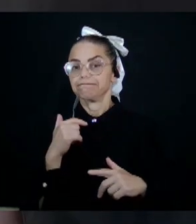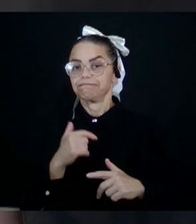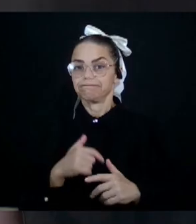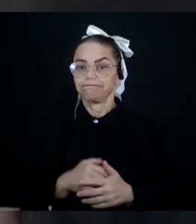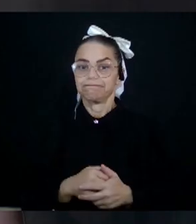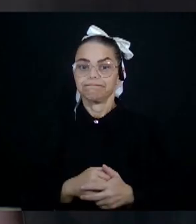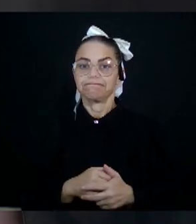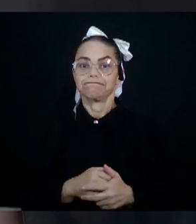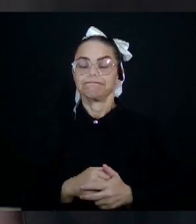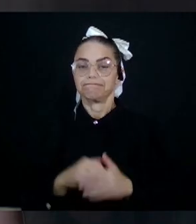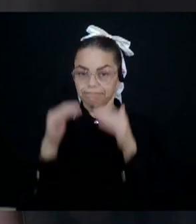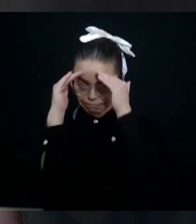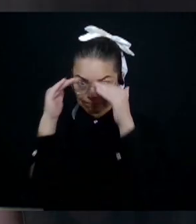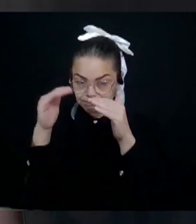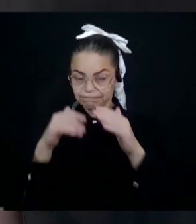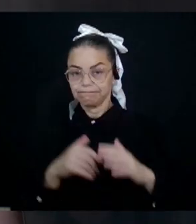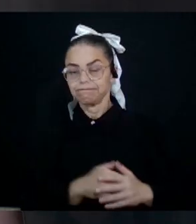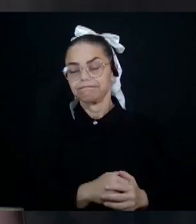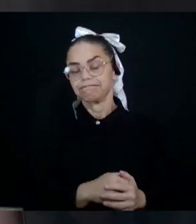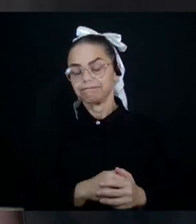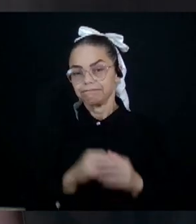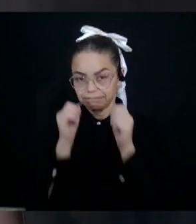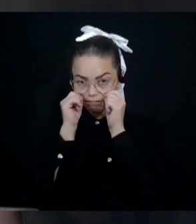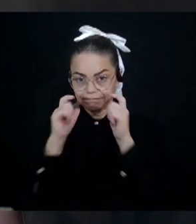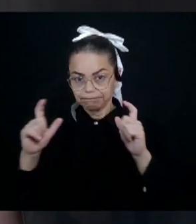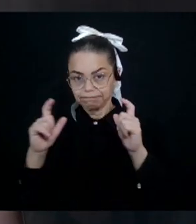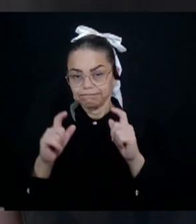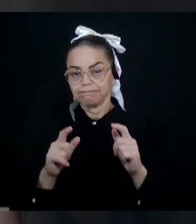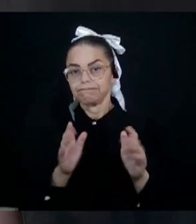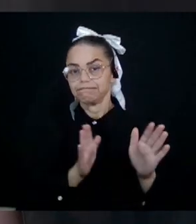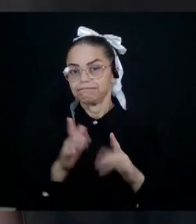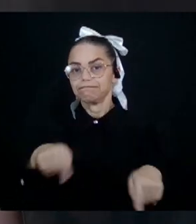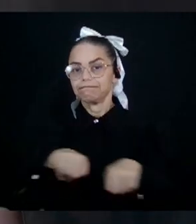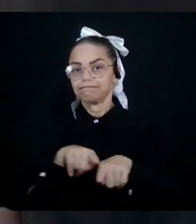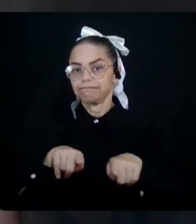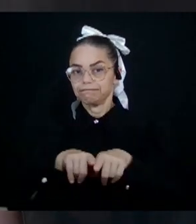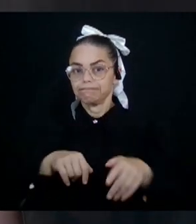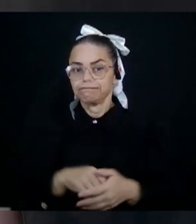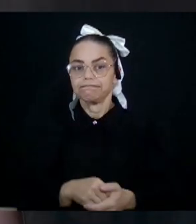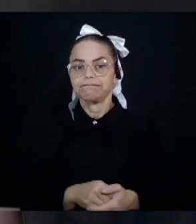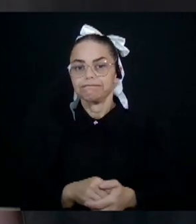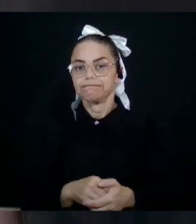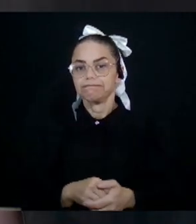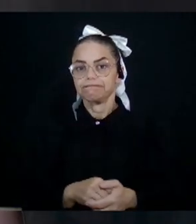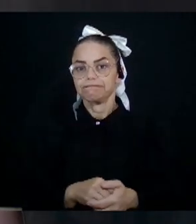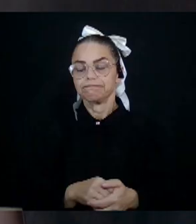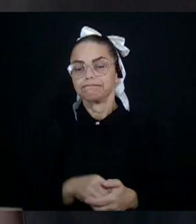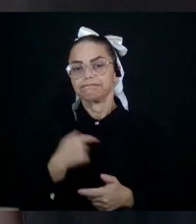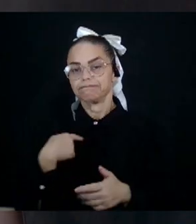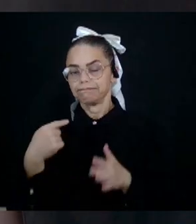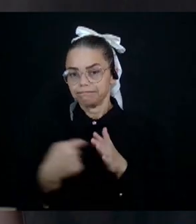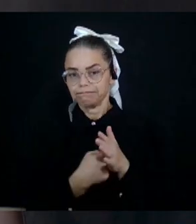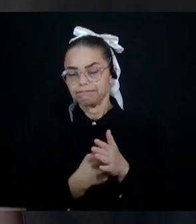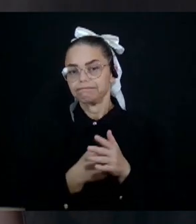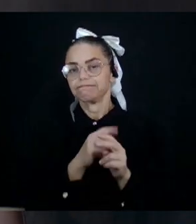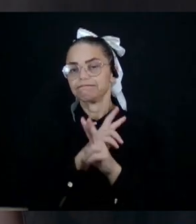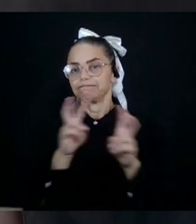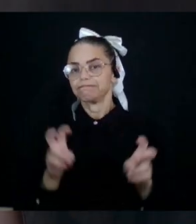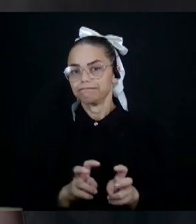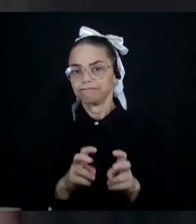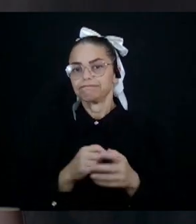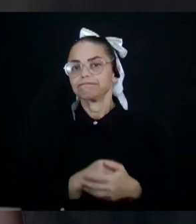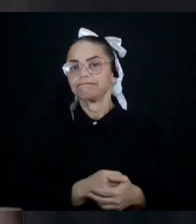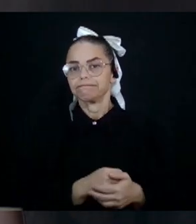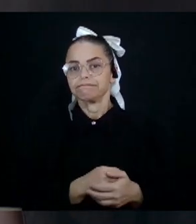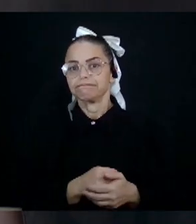aí chama atenção nesse momento também. Você me perguntou sobre em que momento